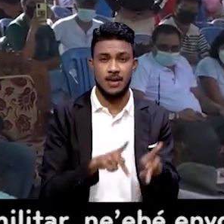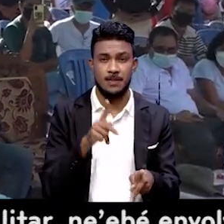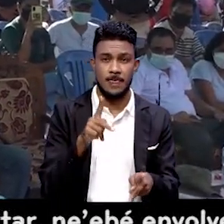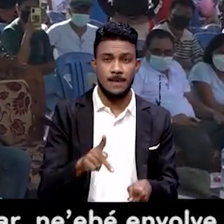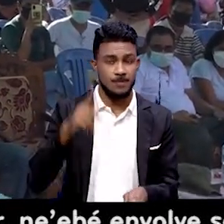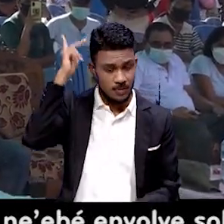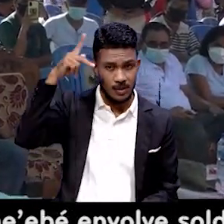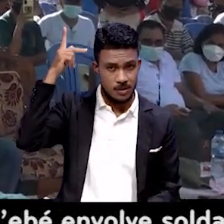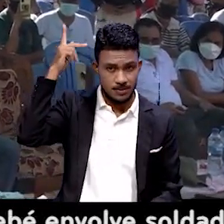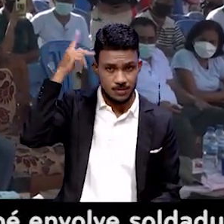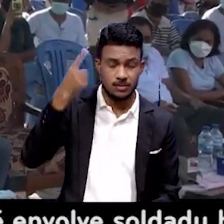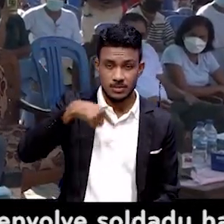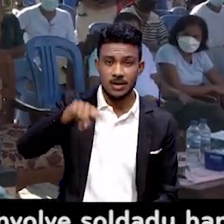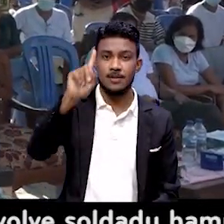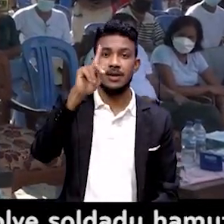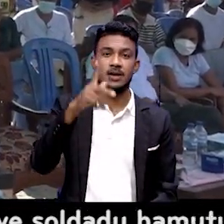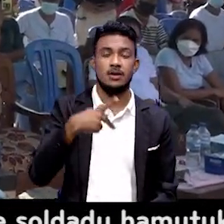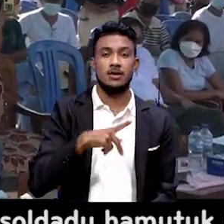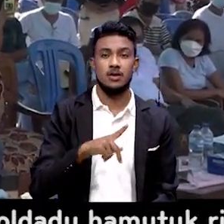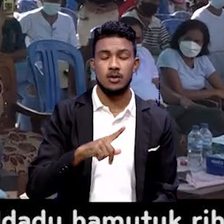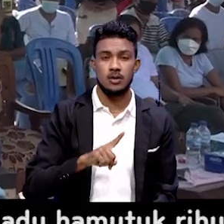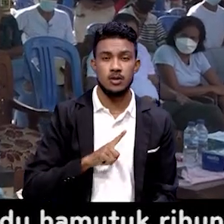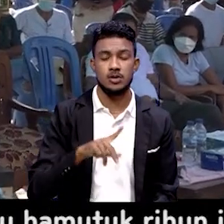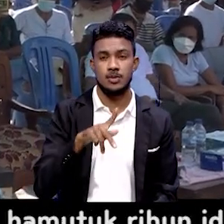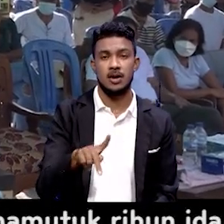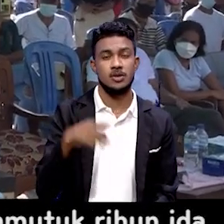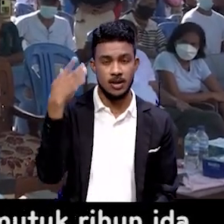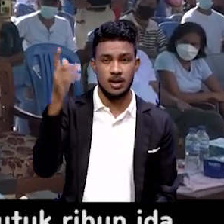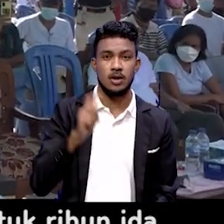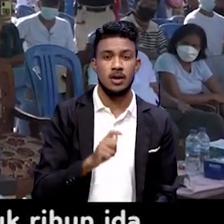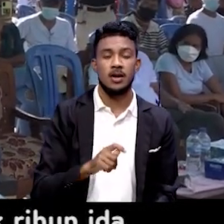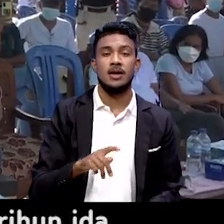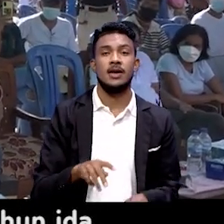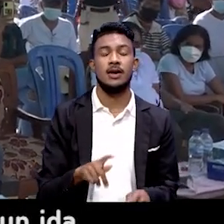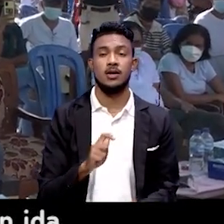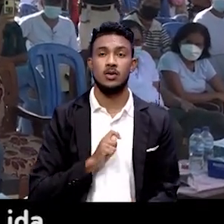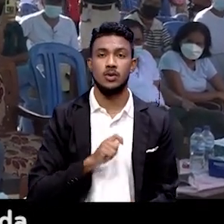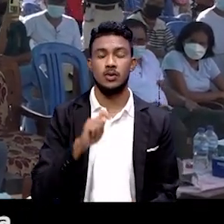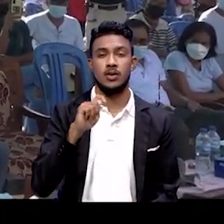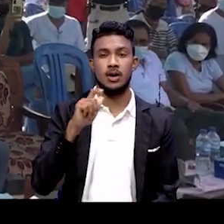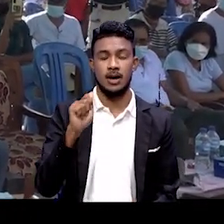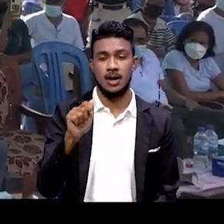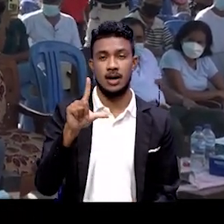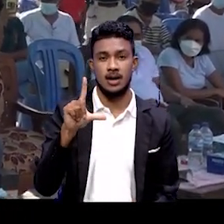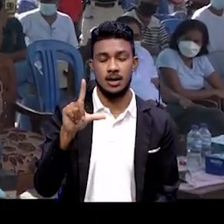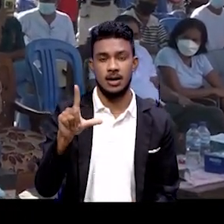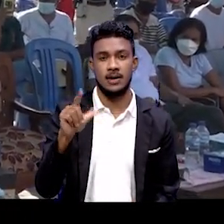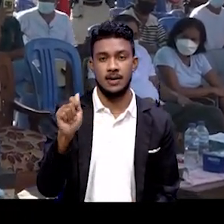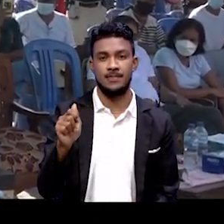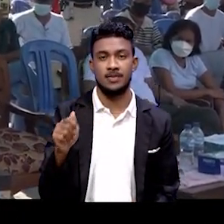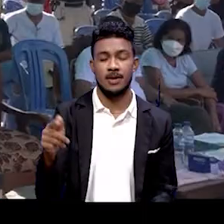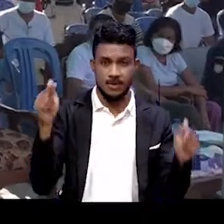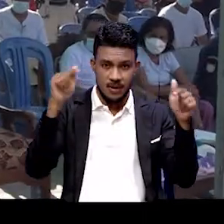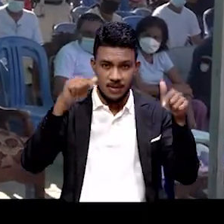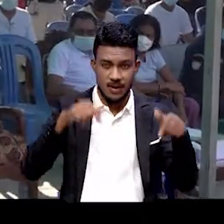Mehara, batou os palos, lá tem, tutuala, minha filha fale, minha tama, abençoe